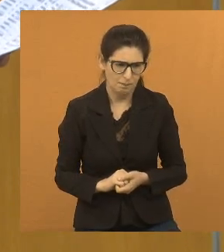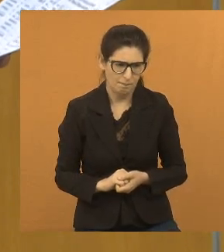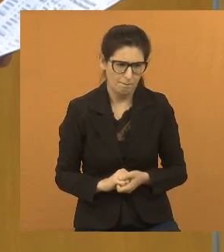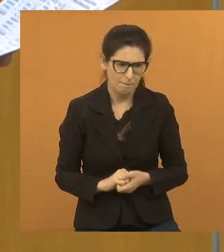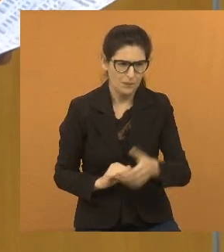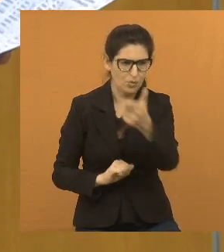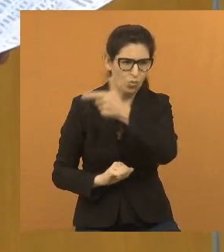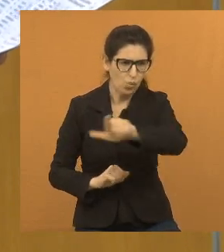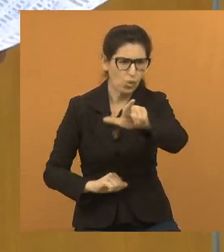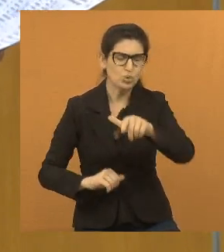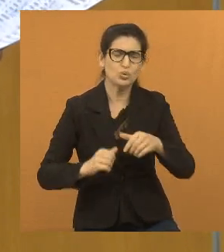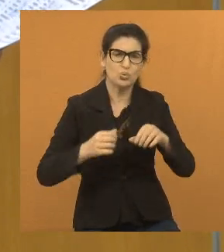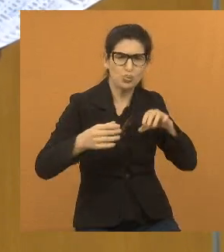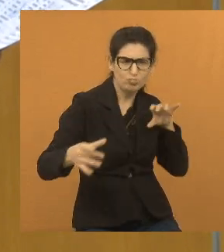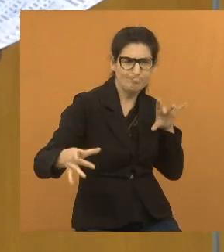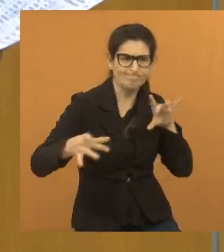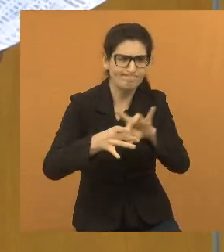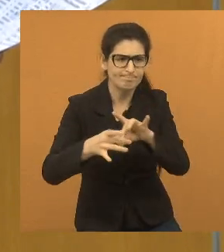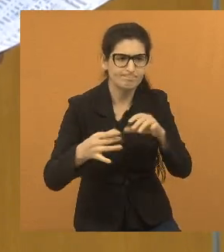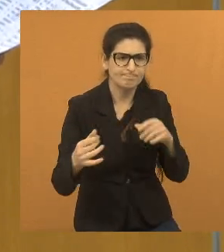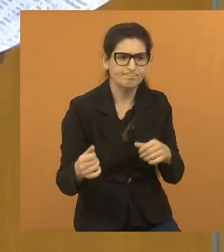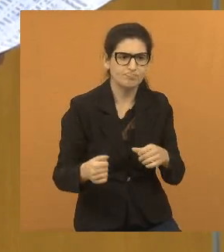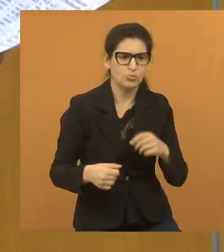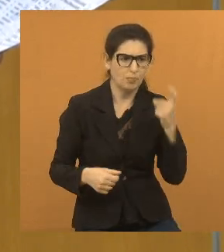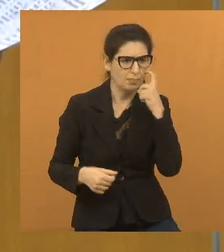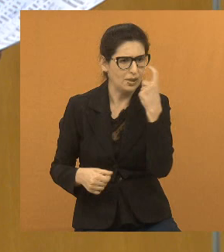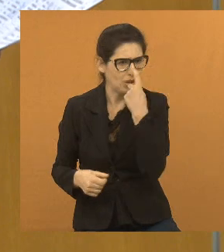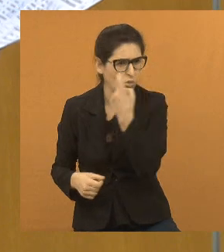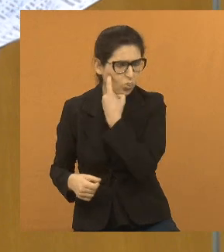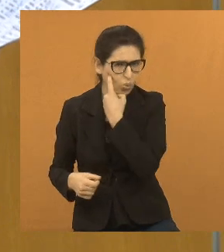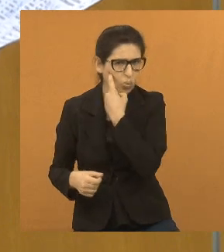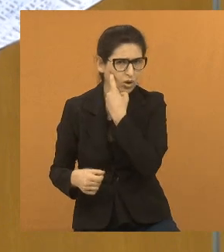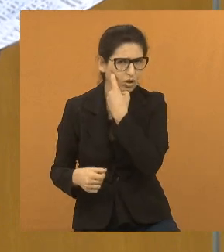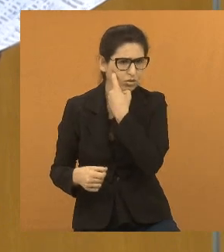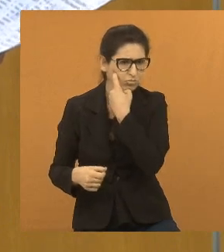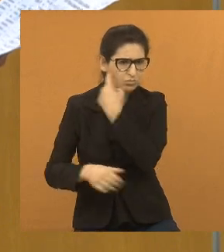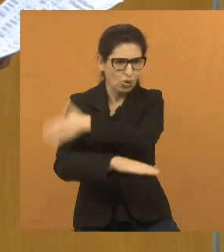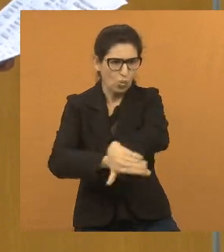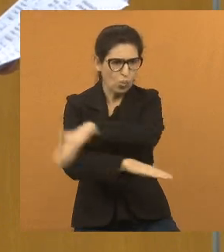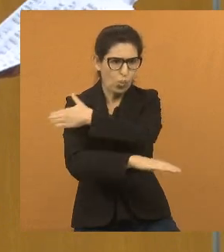bairro do Meia Lua. Ali vai ser tudo completamente interligado.